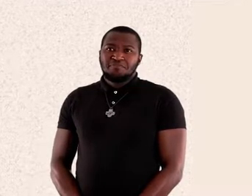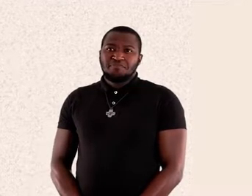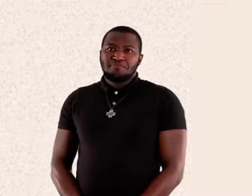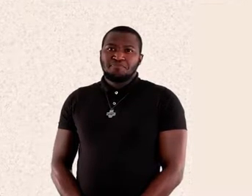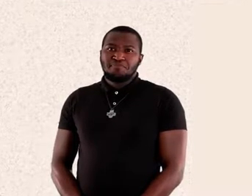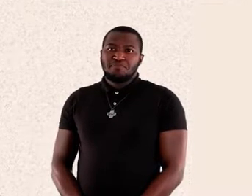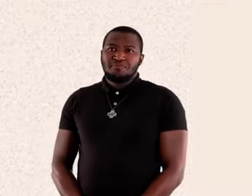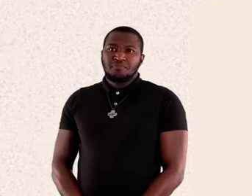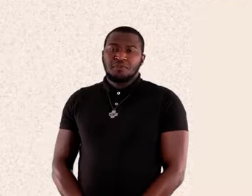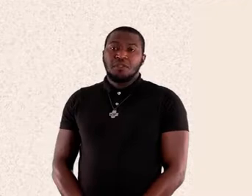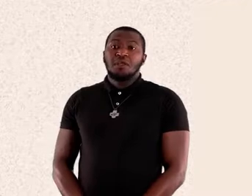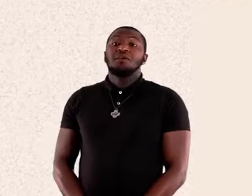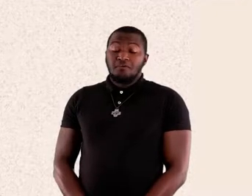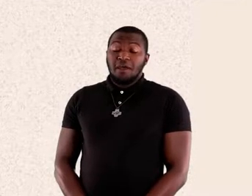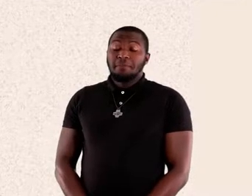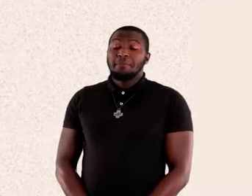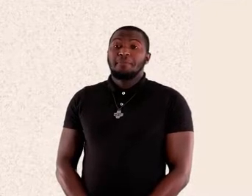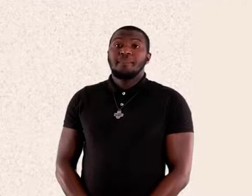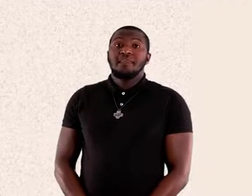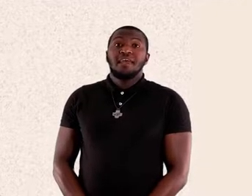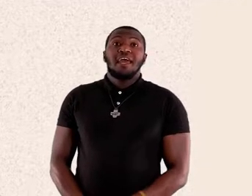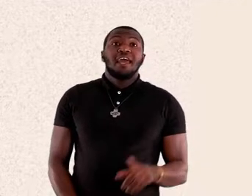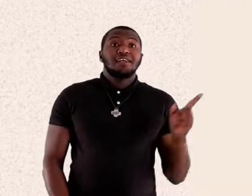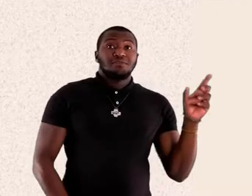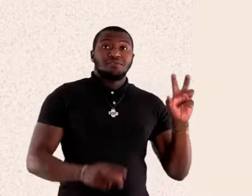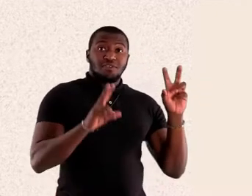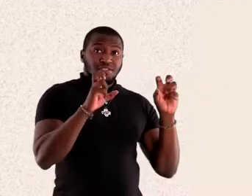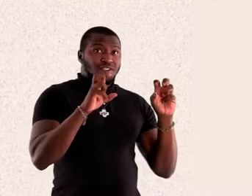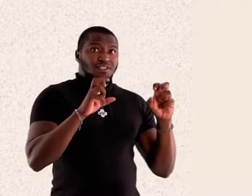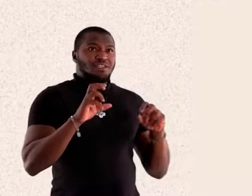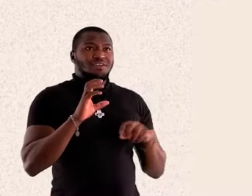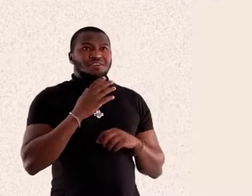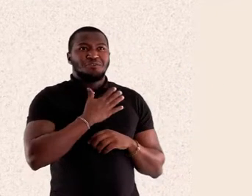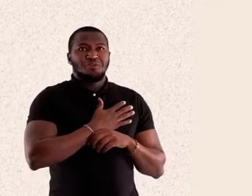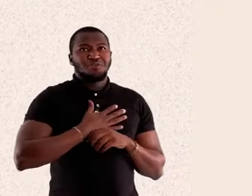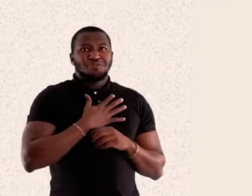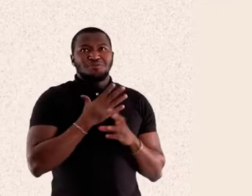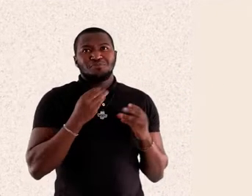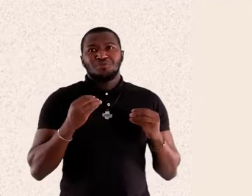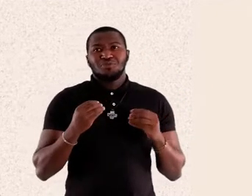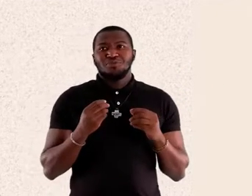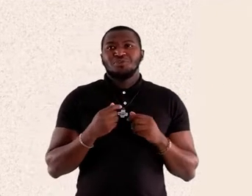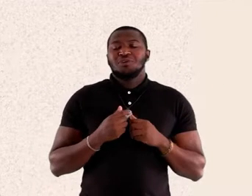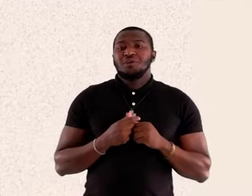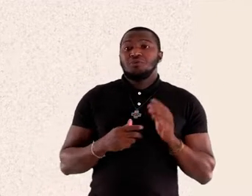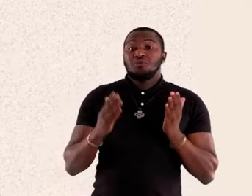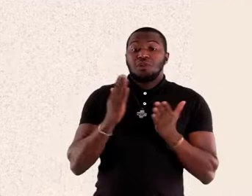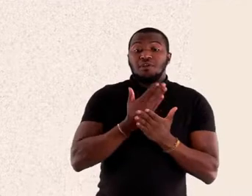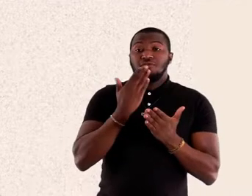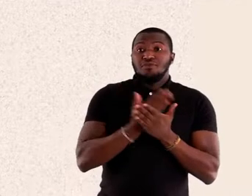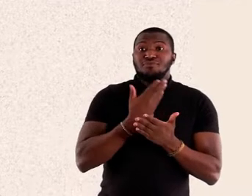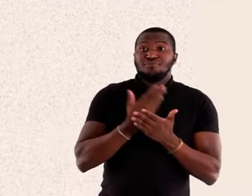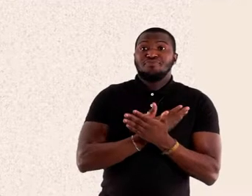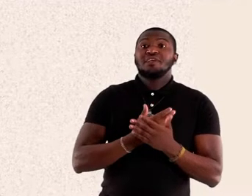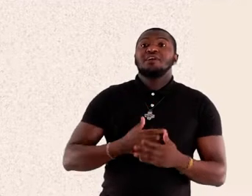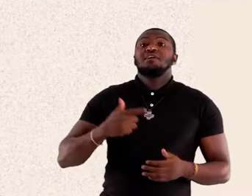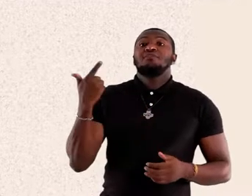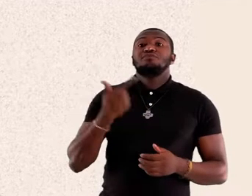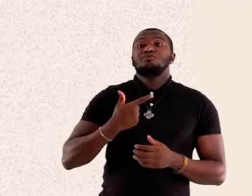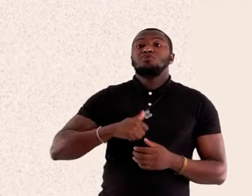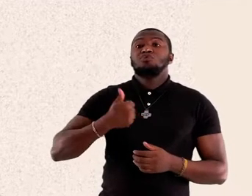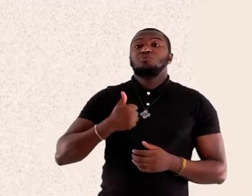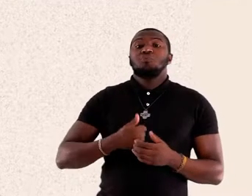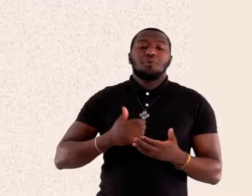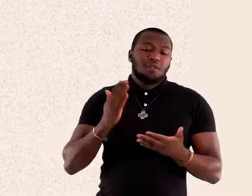frase do Arari Que Eu Gosto muito daquele livro 21 lições para o século 21 muito interessante